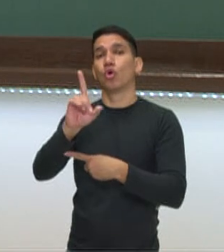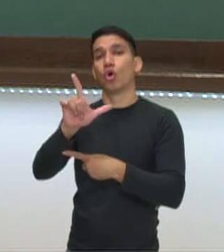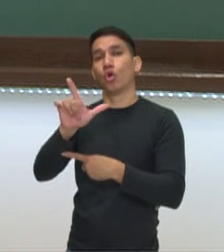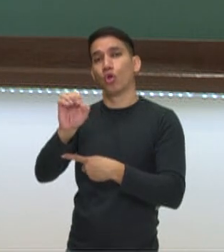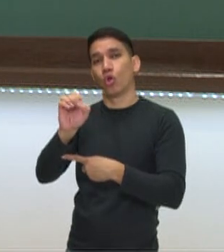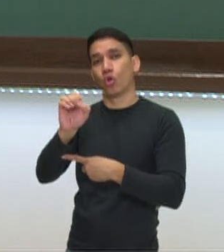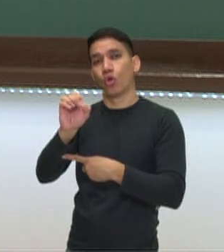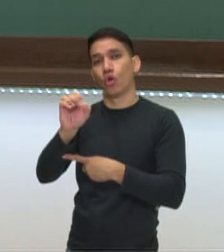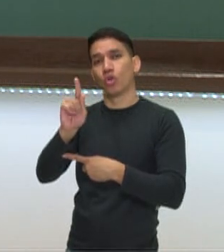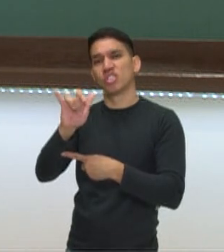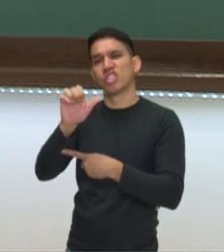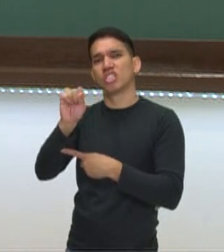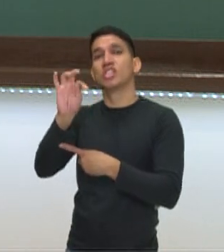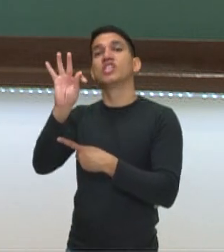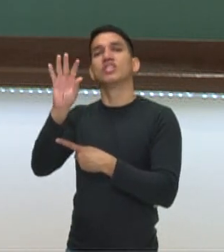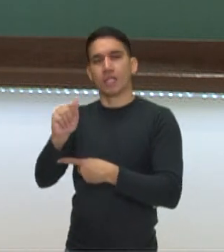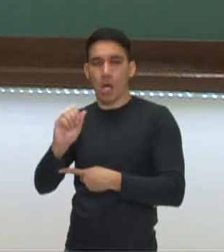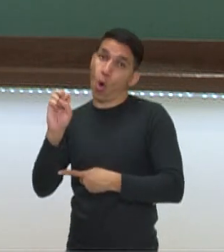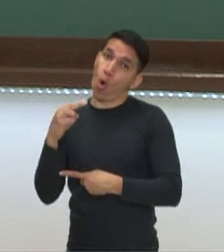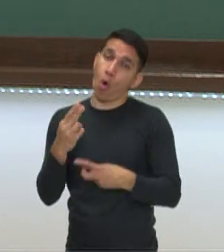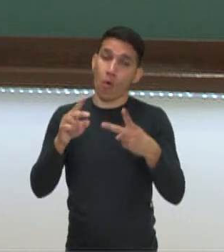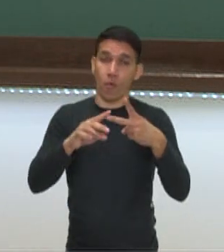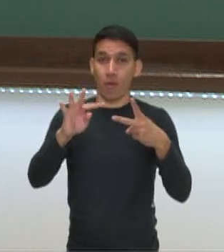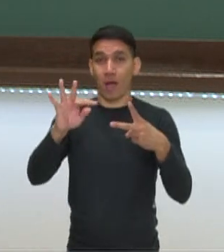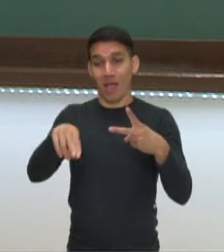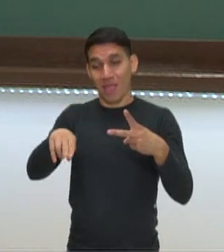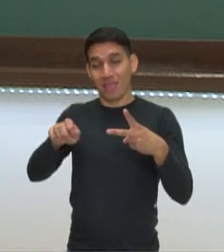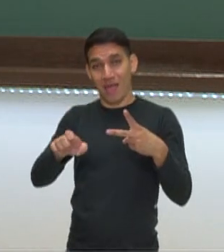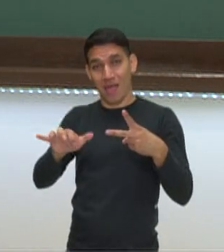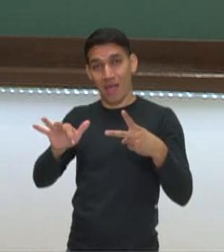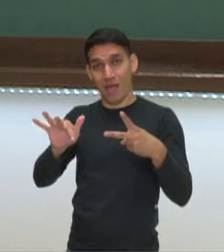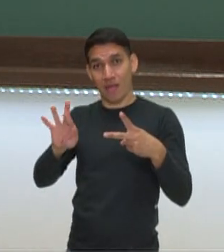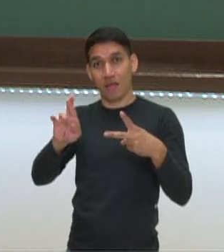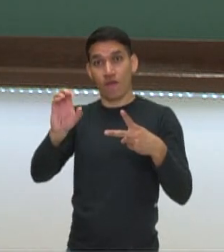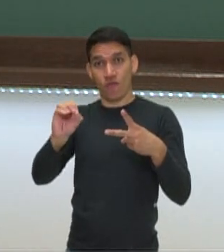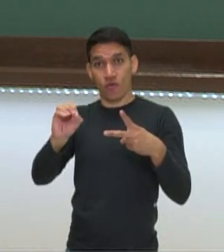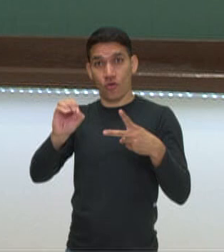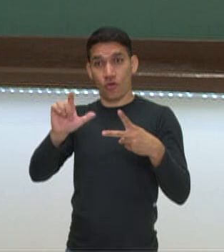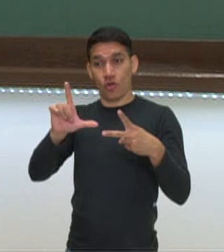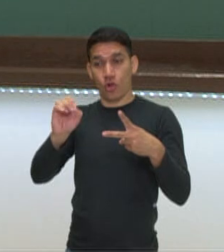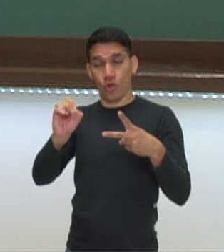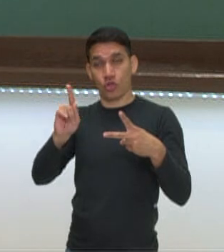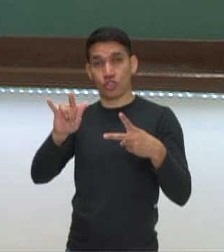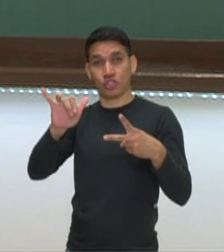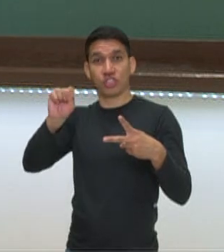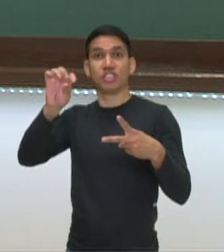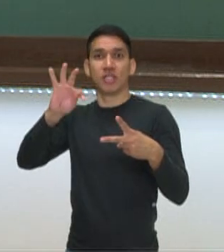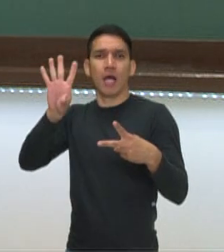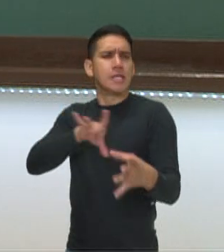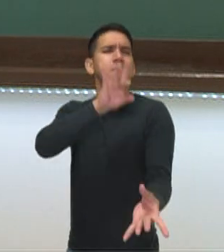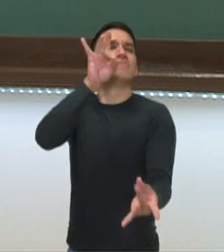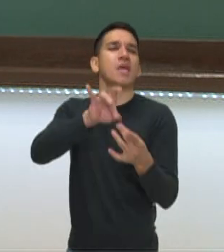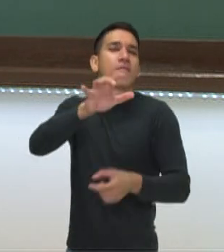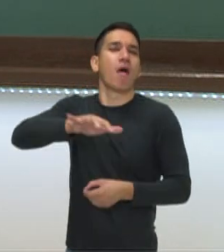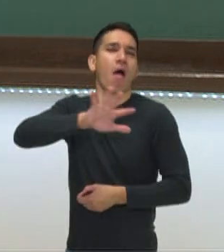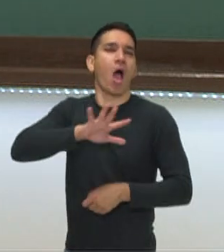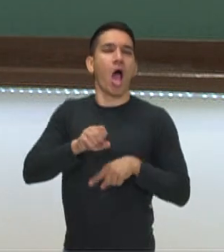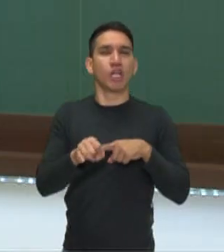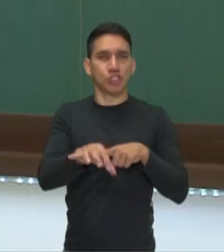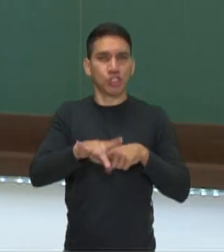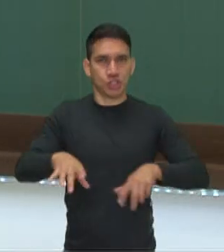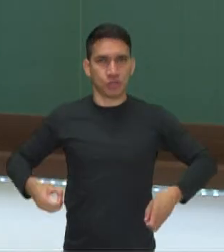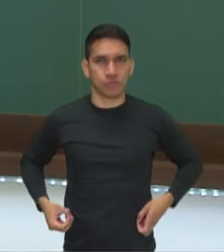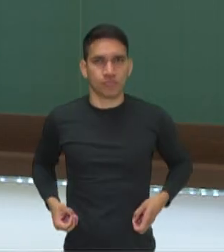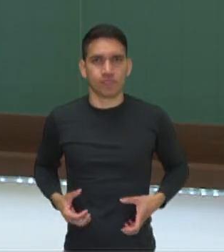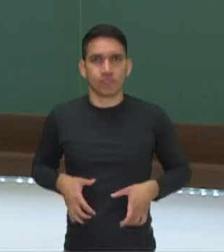um nefrologista, que são os especialistas nessa área de sistema urinário. Como que é